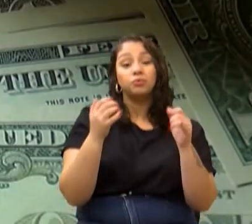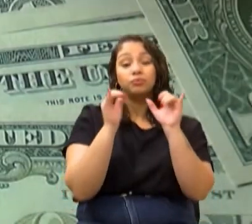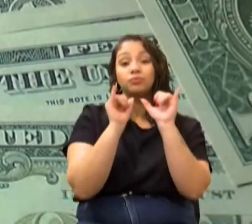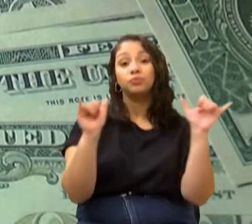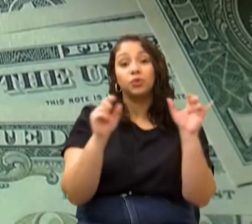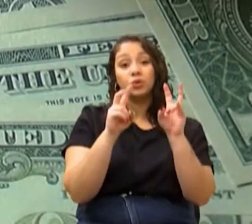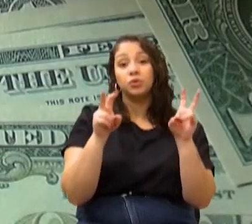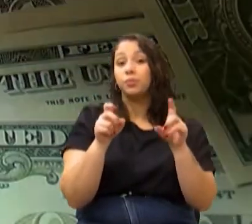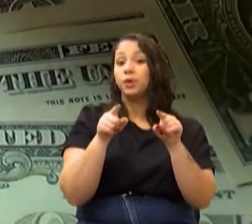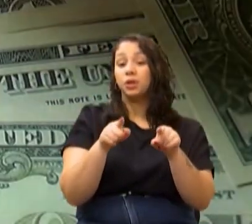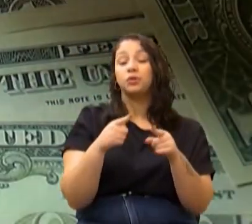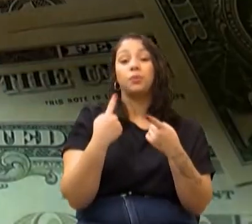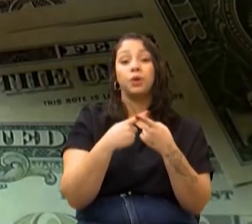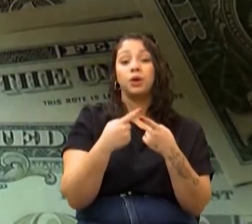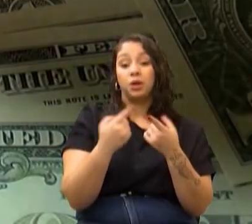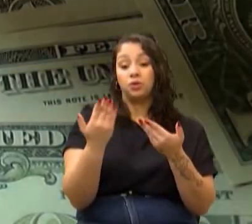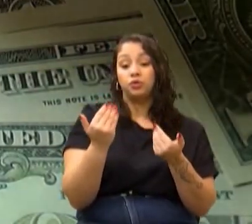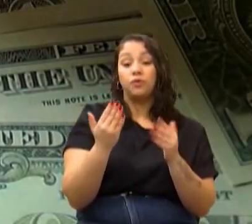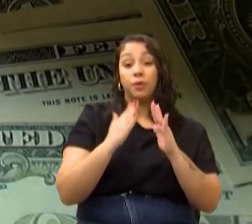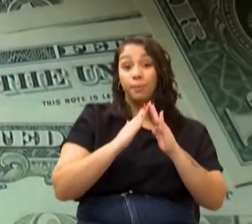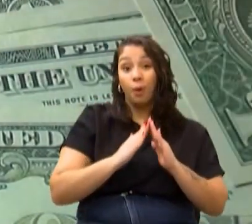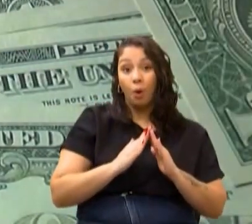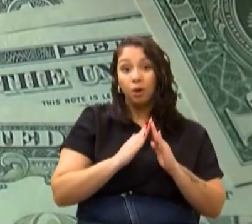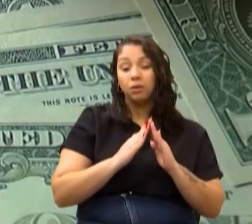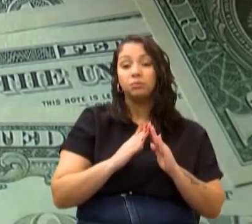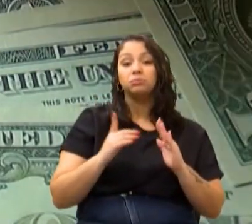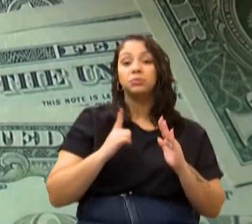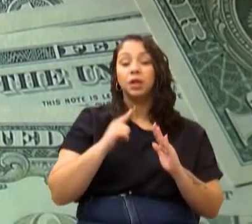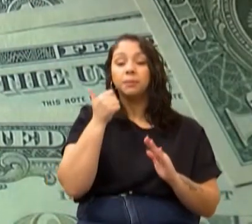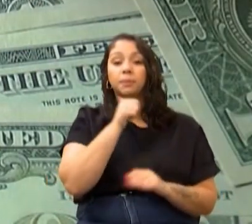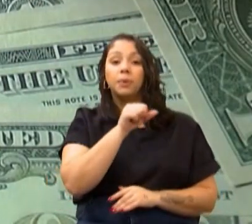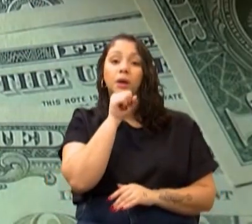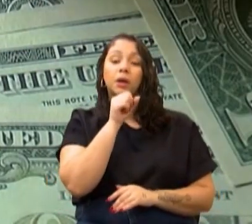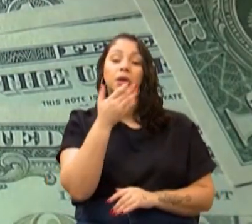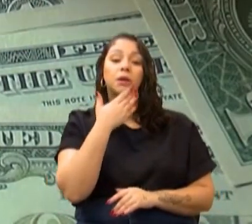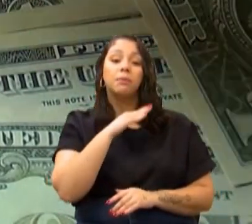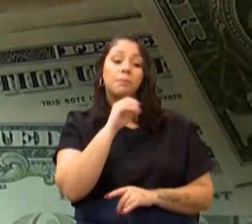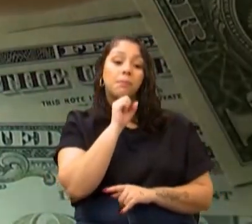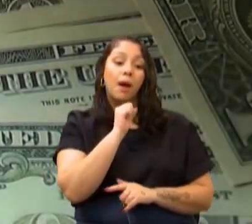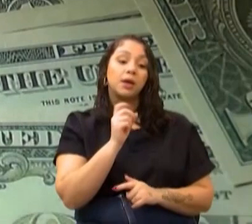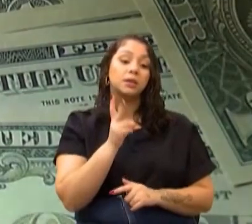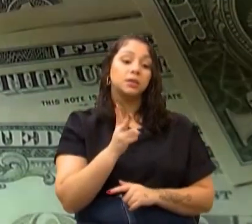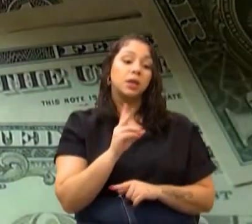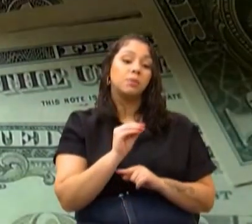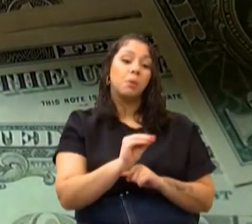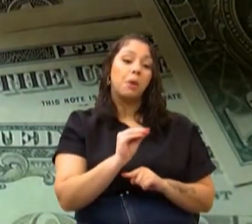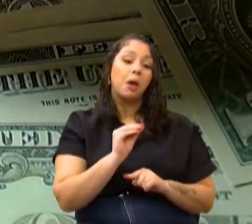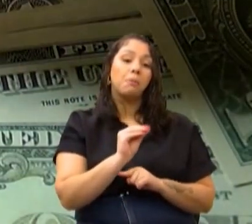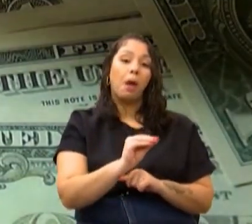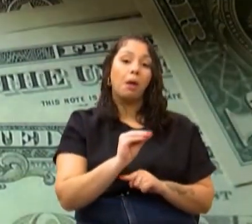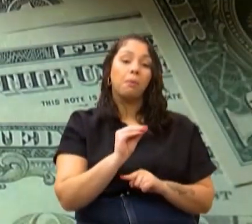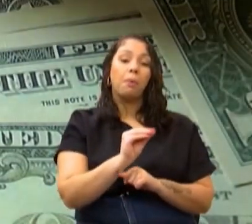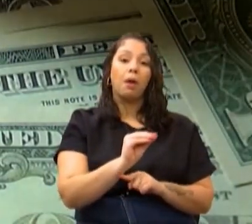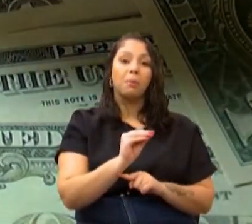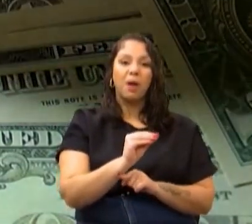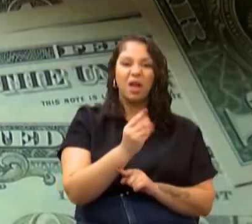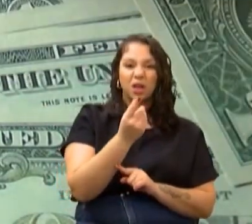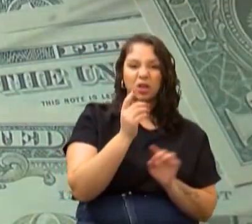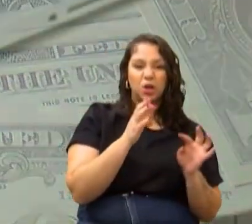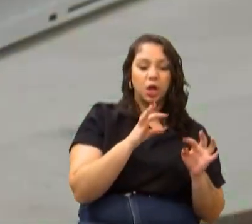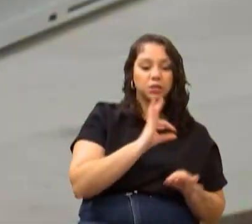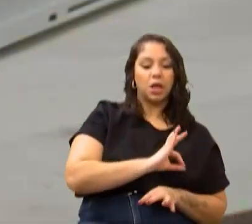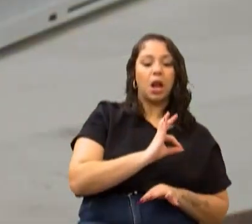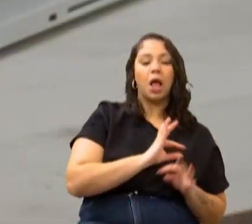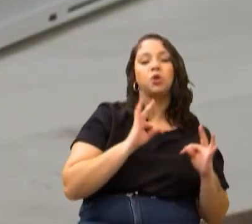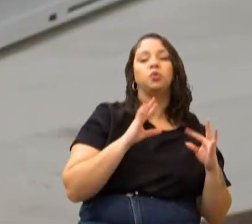porque o jovem ele vive dentro de casa, é sustentado pelos pais. Quando ele começa a ganhar o dinheirinho dele, ele acha que é tudo para